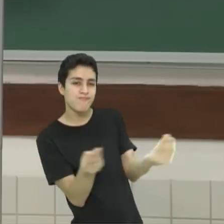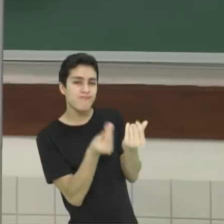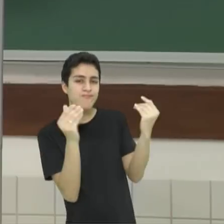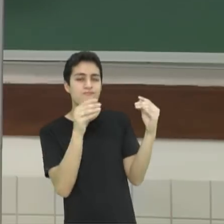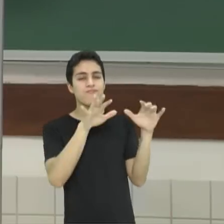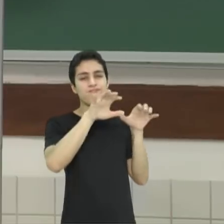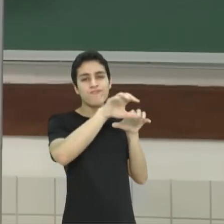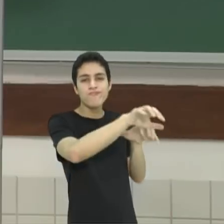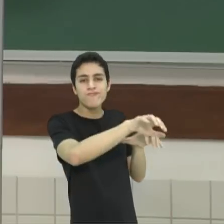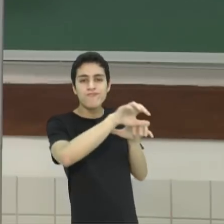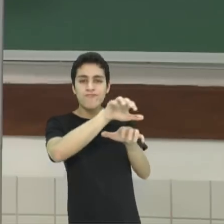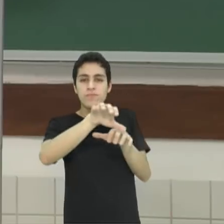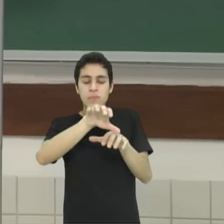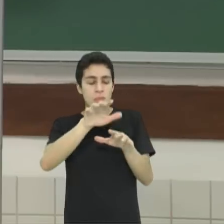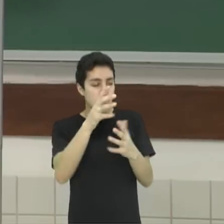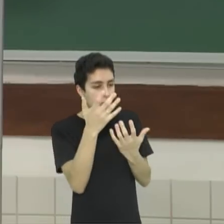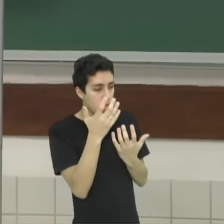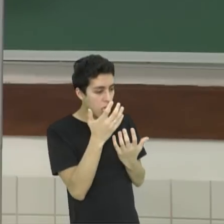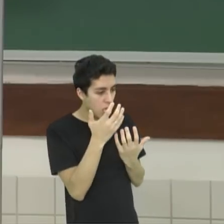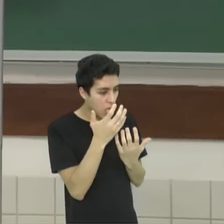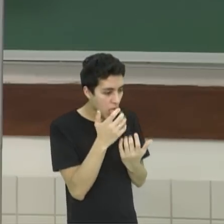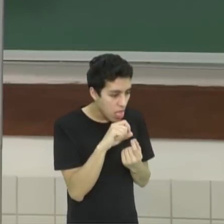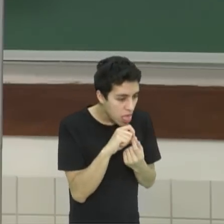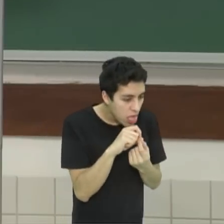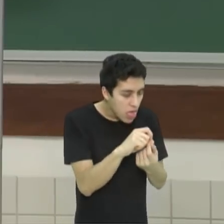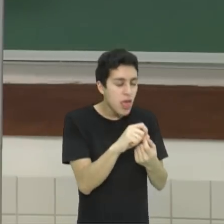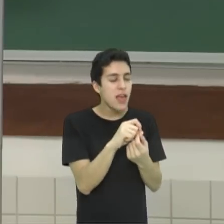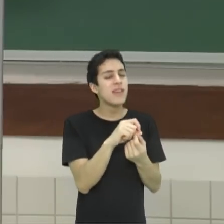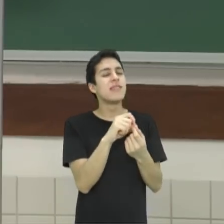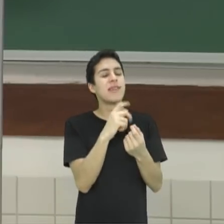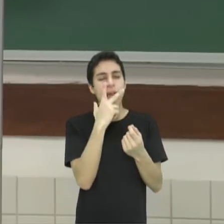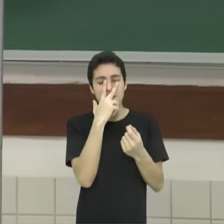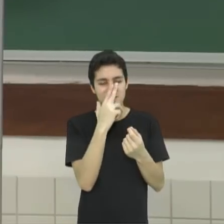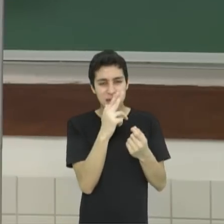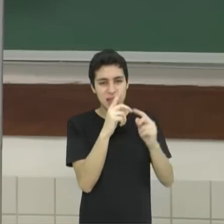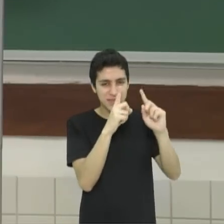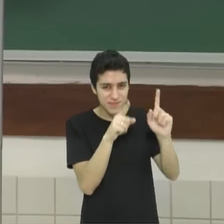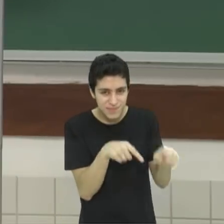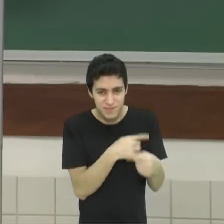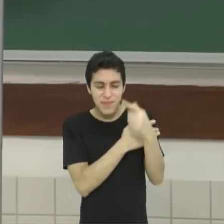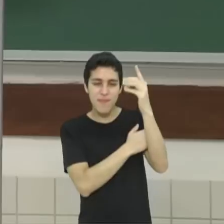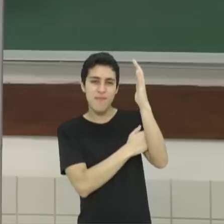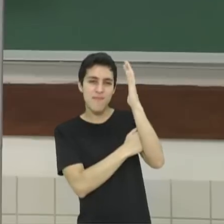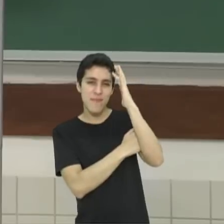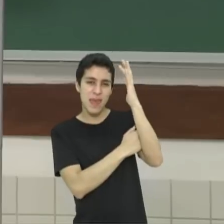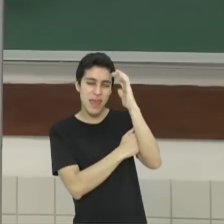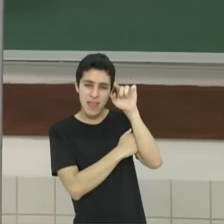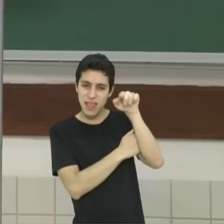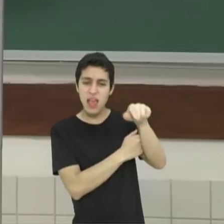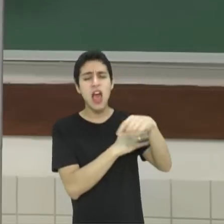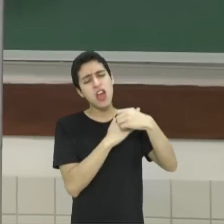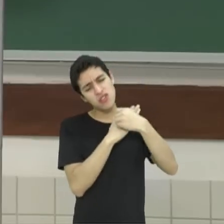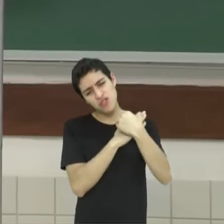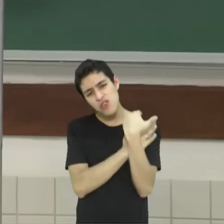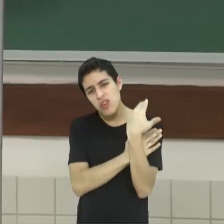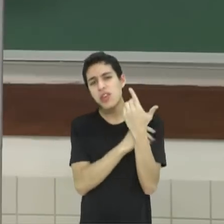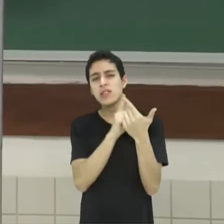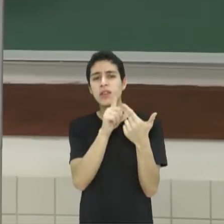coisa. Ela utiliza a linguagem de maneira que nós pensamos que ela está dando dicas ou ela